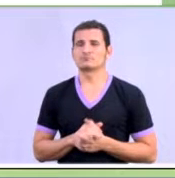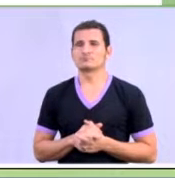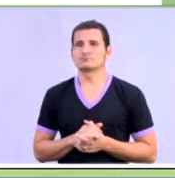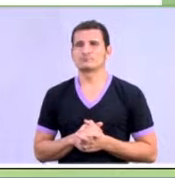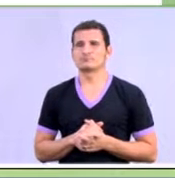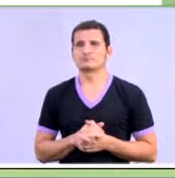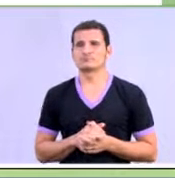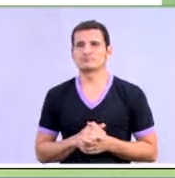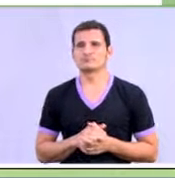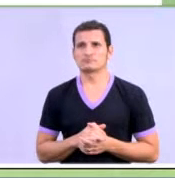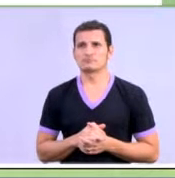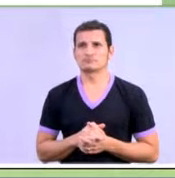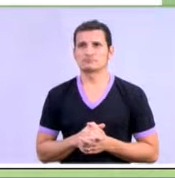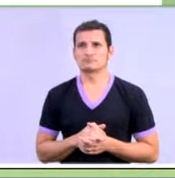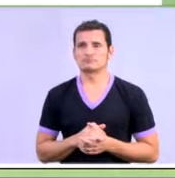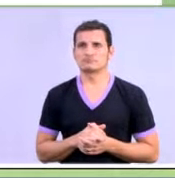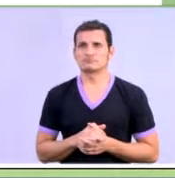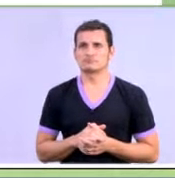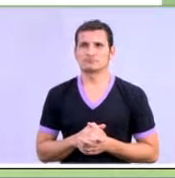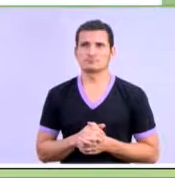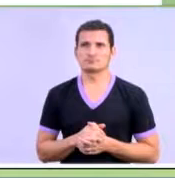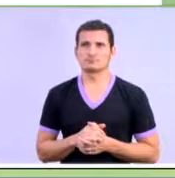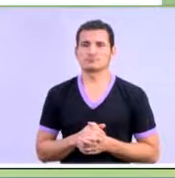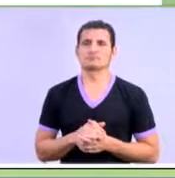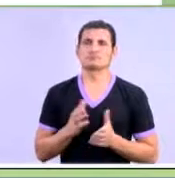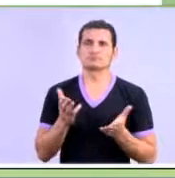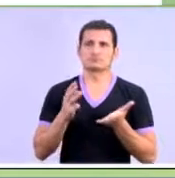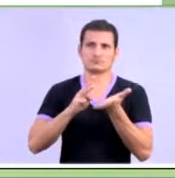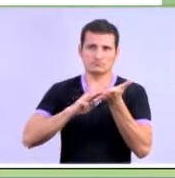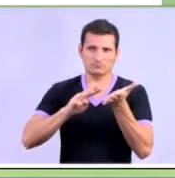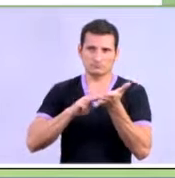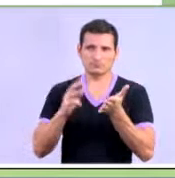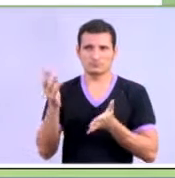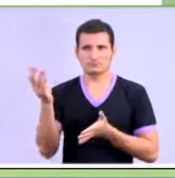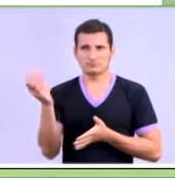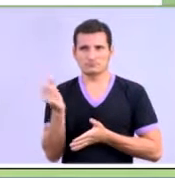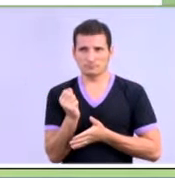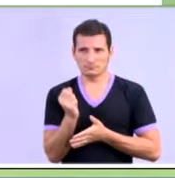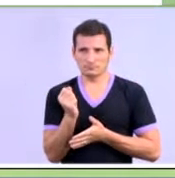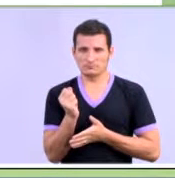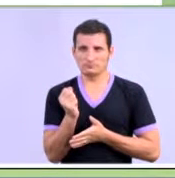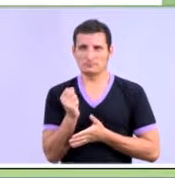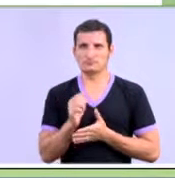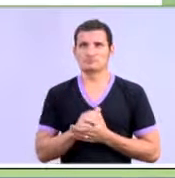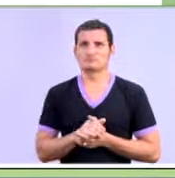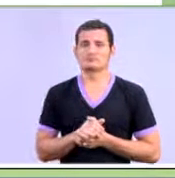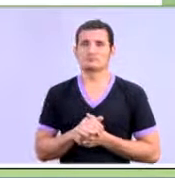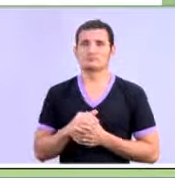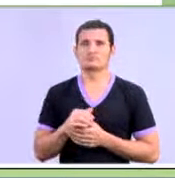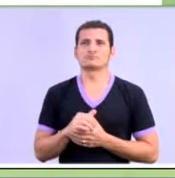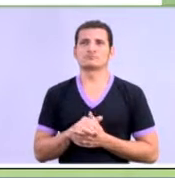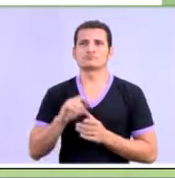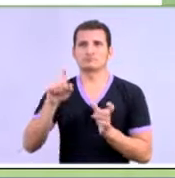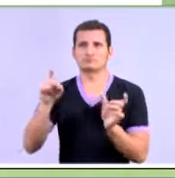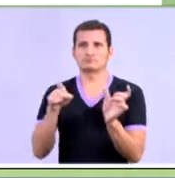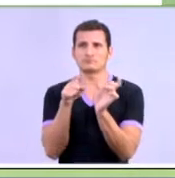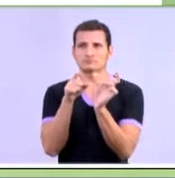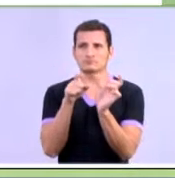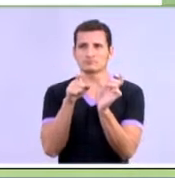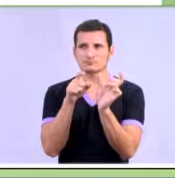Vamos lá agora? Nós vamos reimplementar o método sacar e o método depositar agora, retornando uma